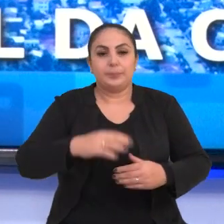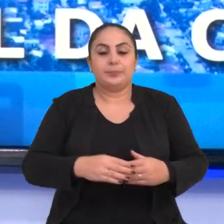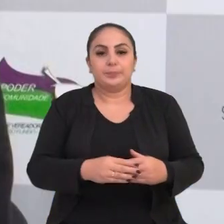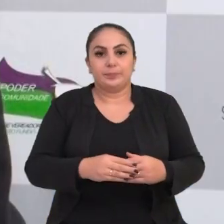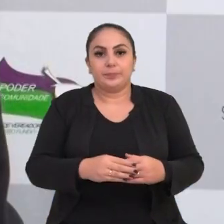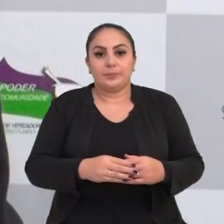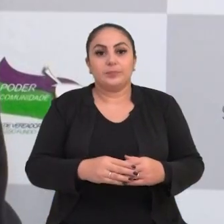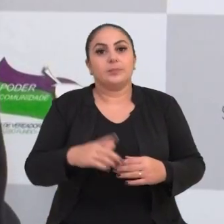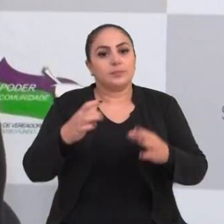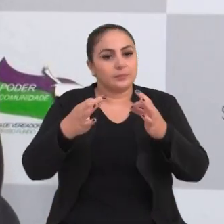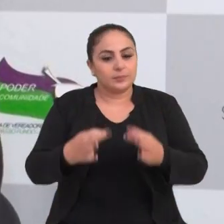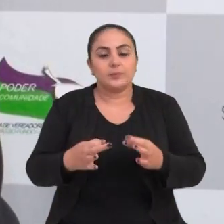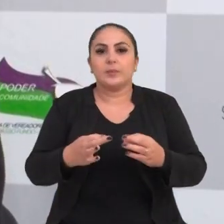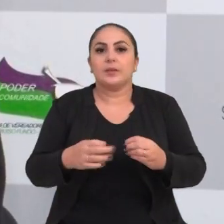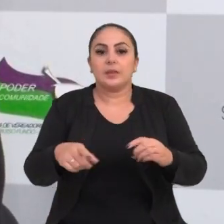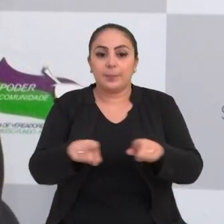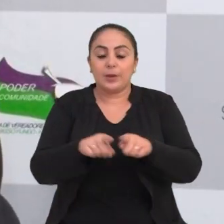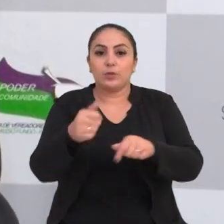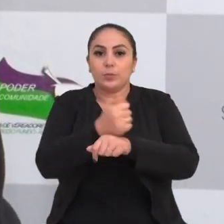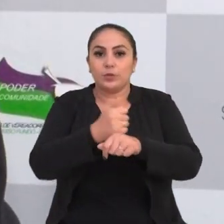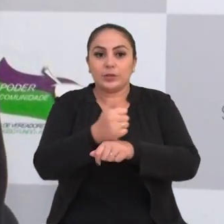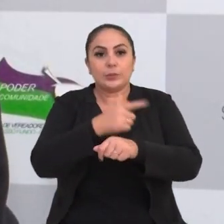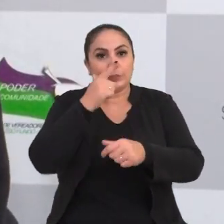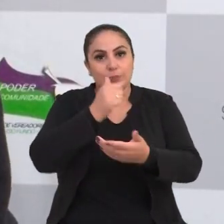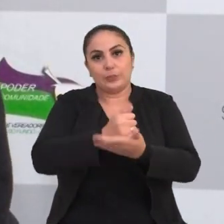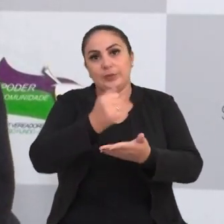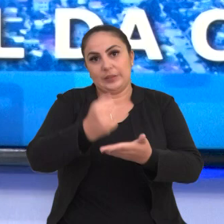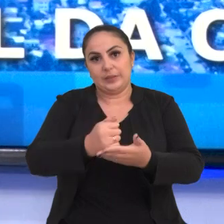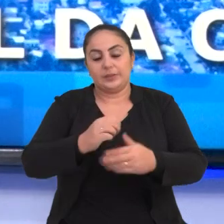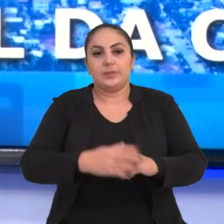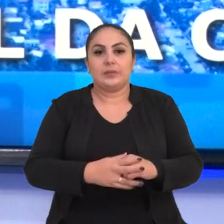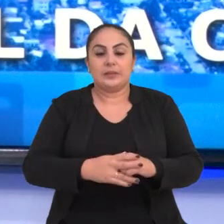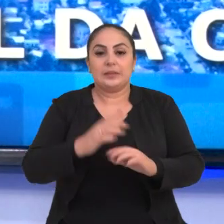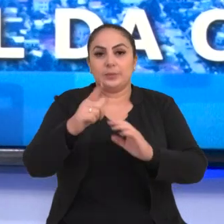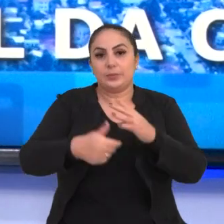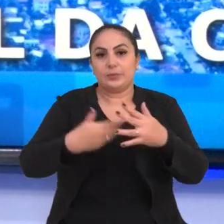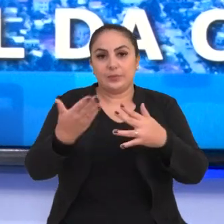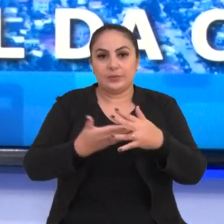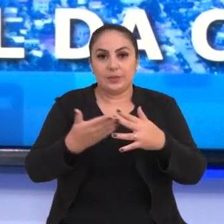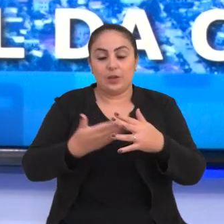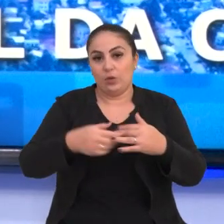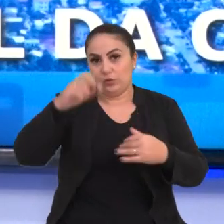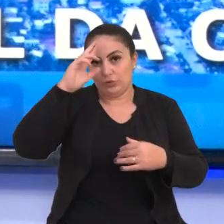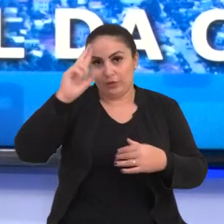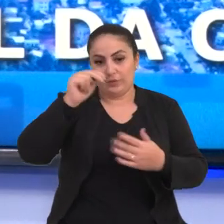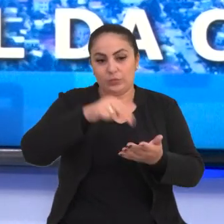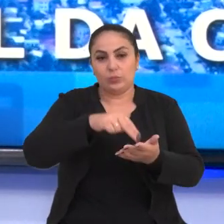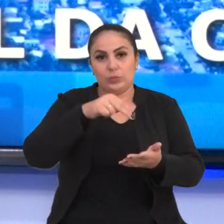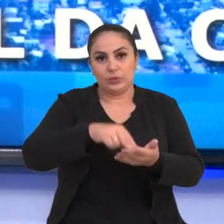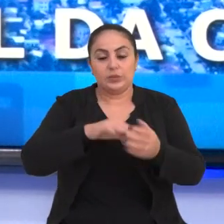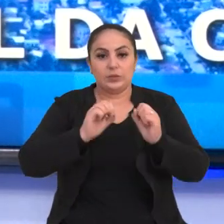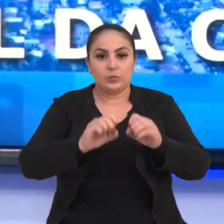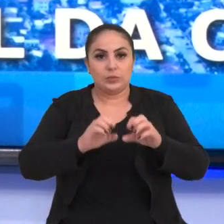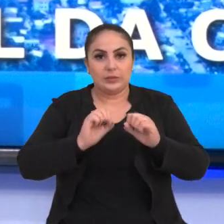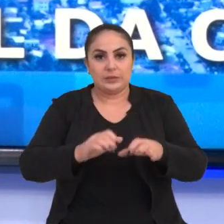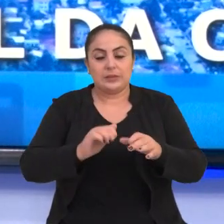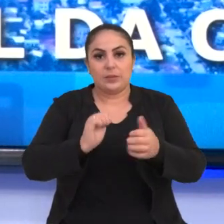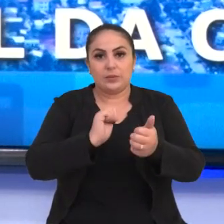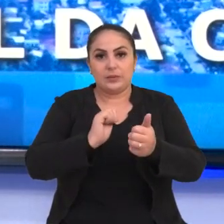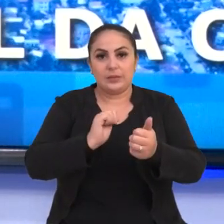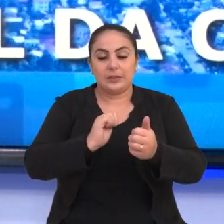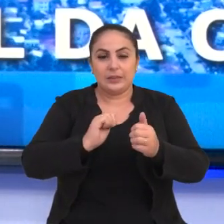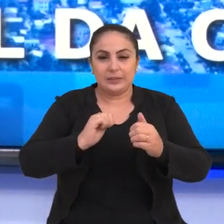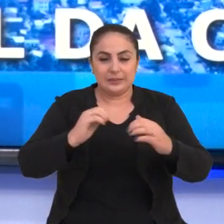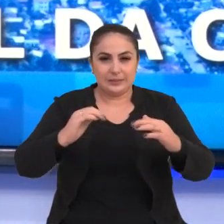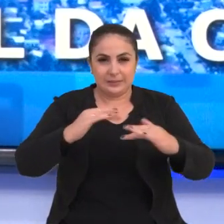Municipal. Com certeza, logo esses profissionais vão ser contratados. E no segundo bloco, a chefe do Núcleo de Educação para o Trânsito